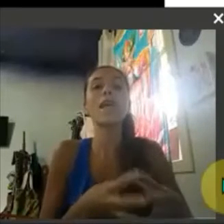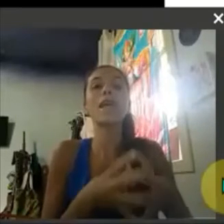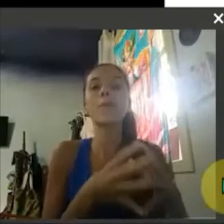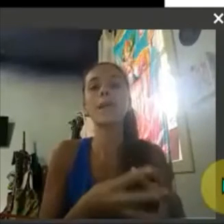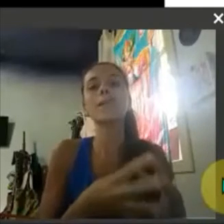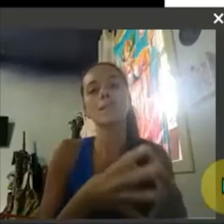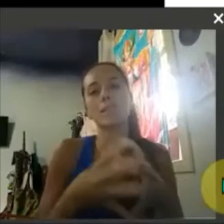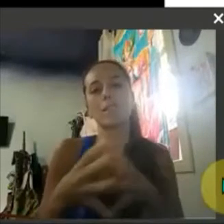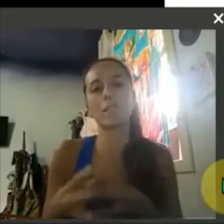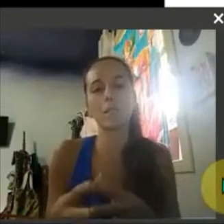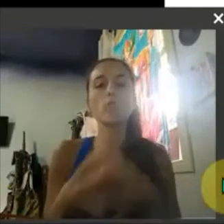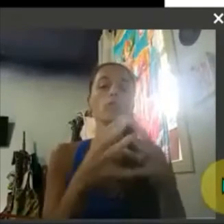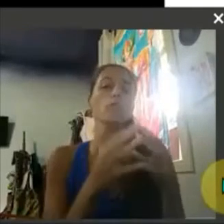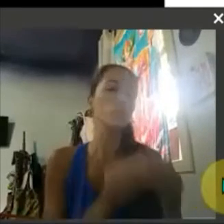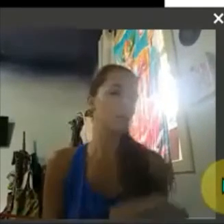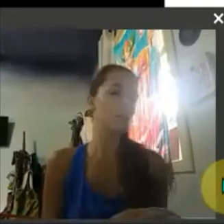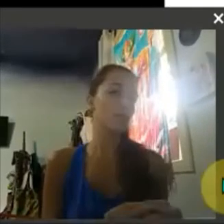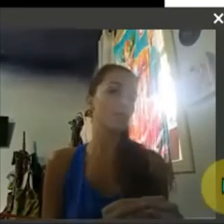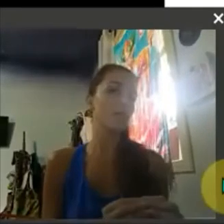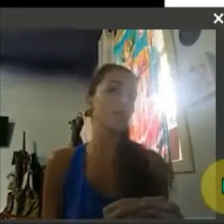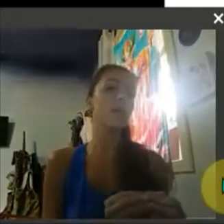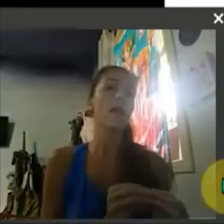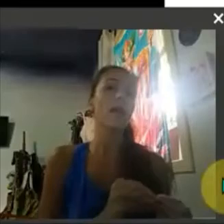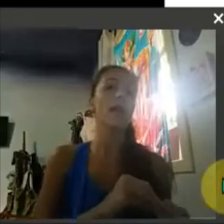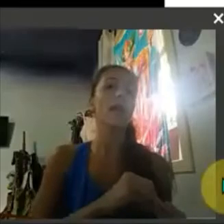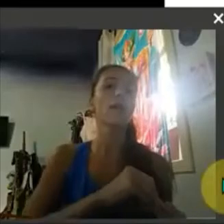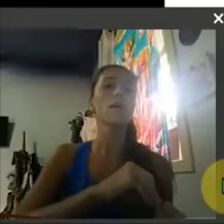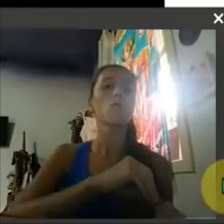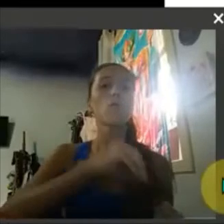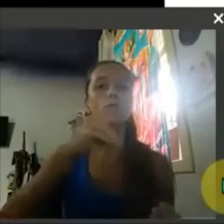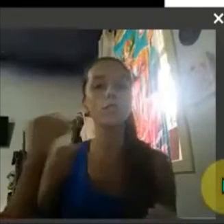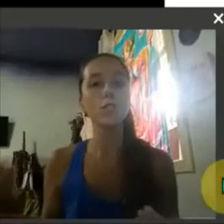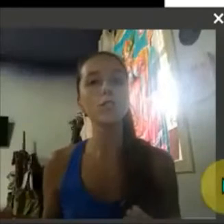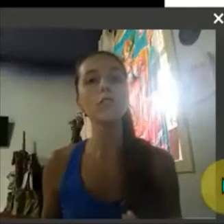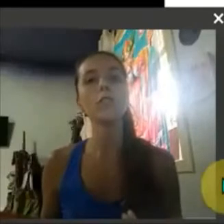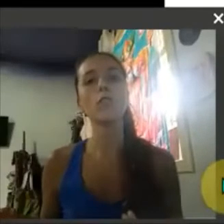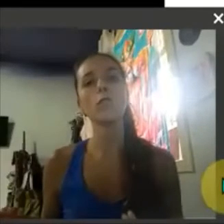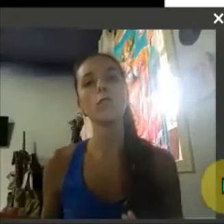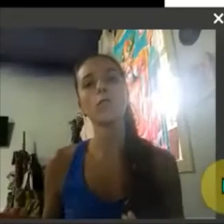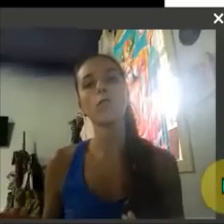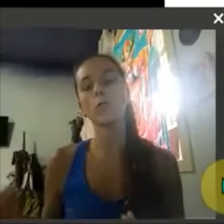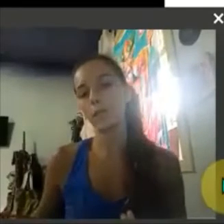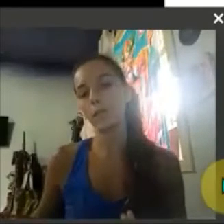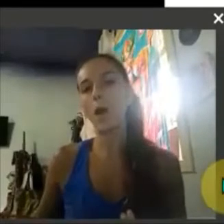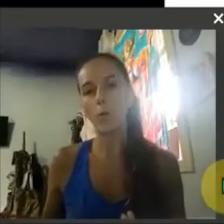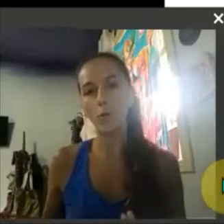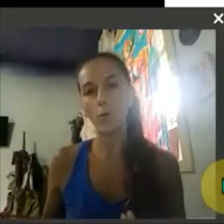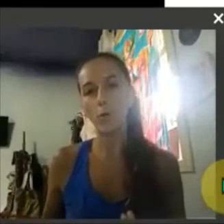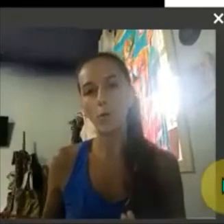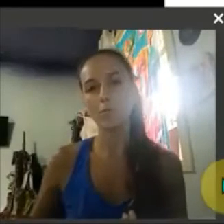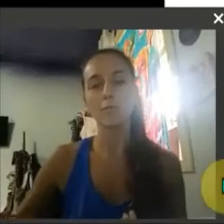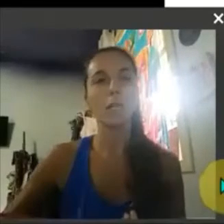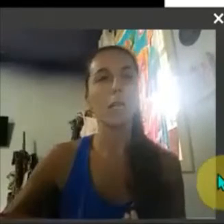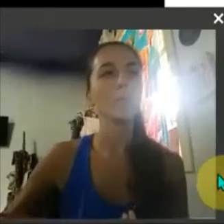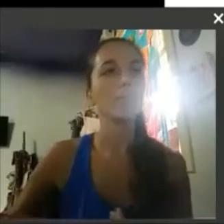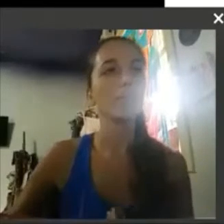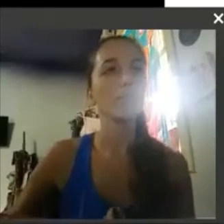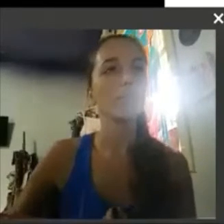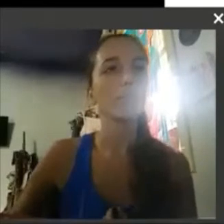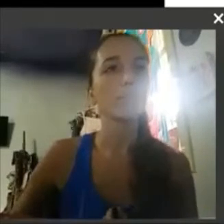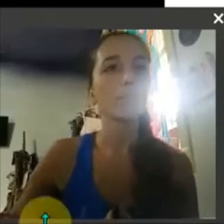de fermentação no processo da cerveja é com o objetivo de obter o álcool,